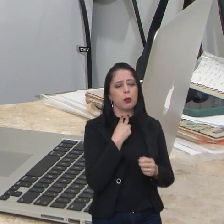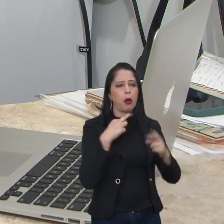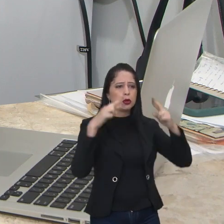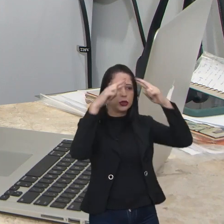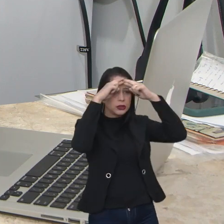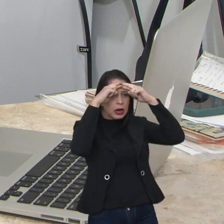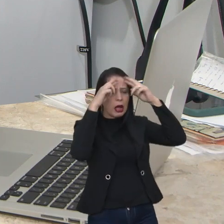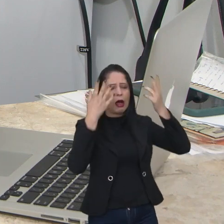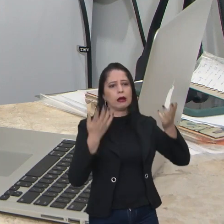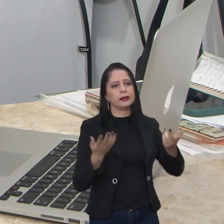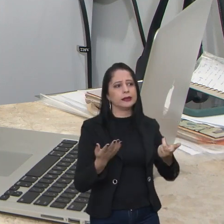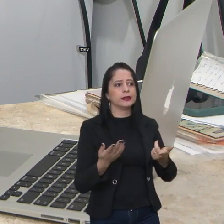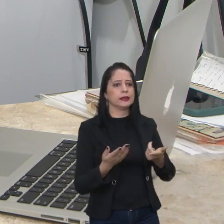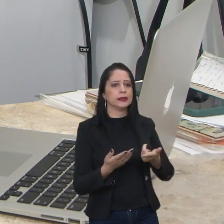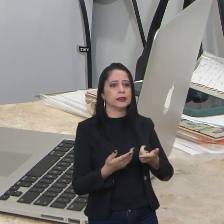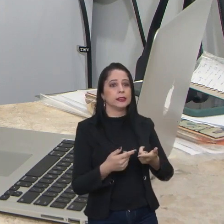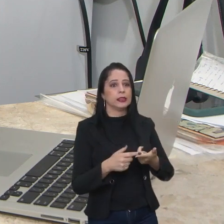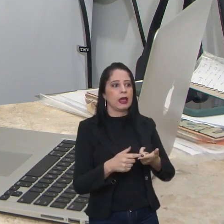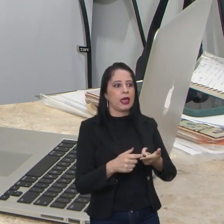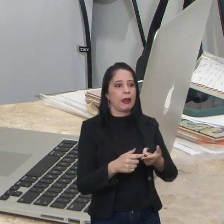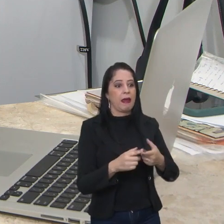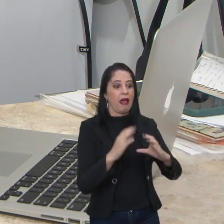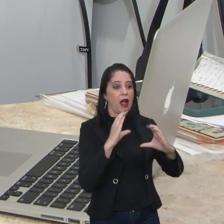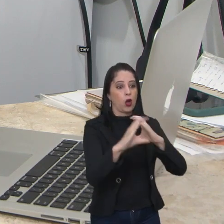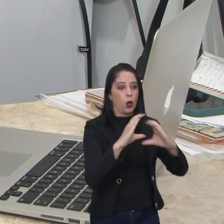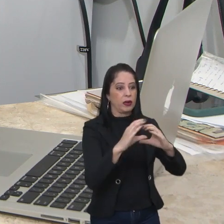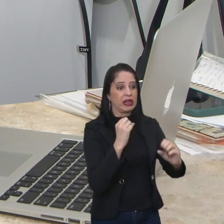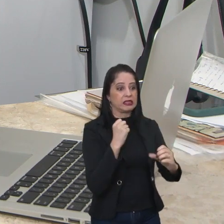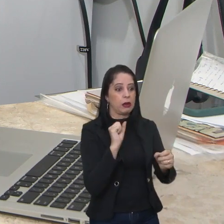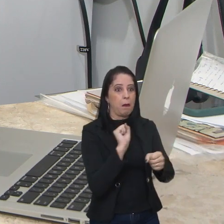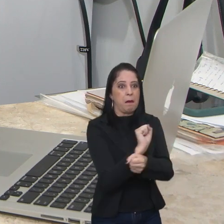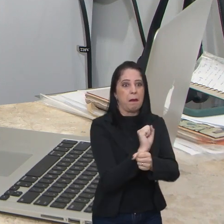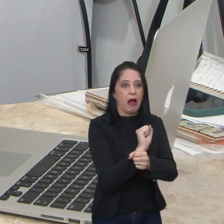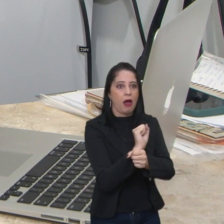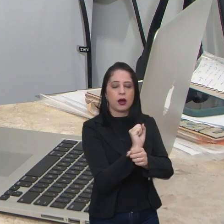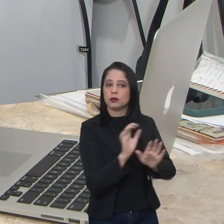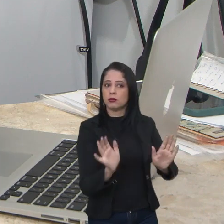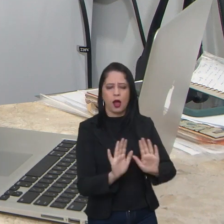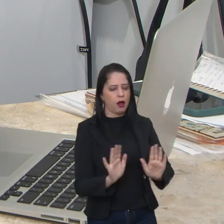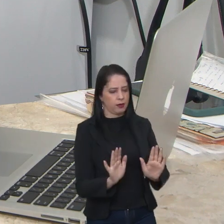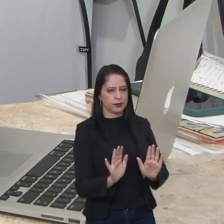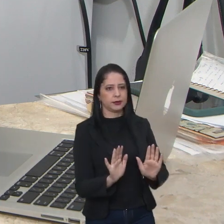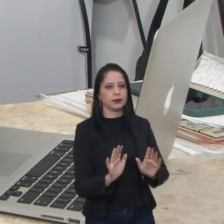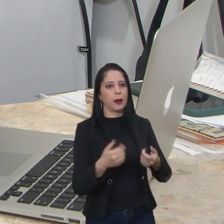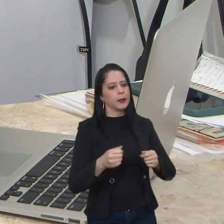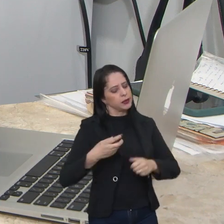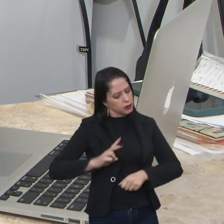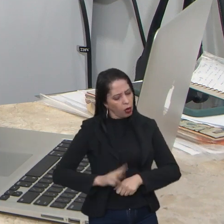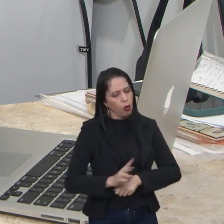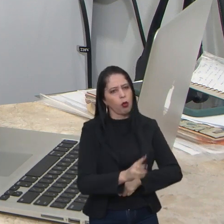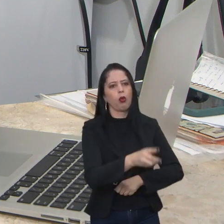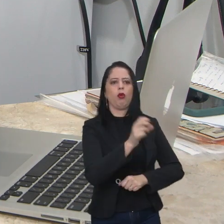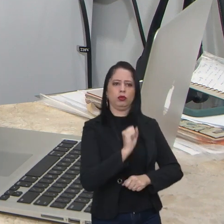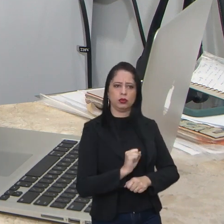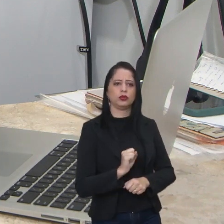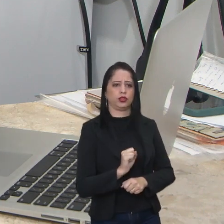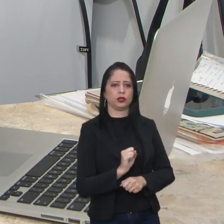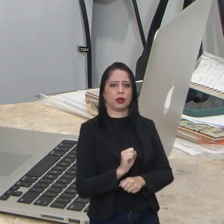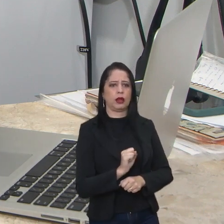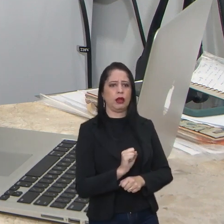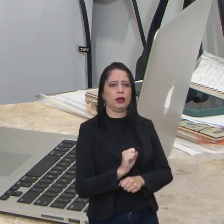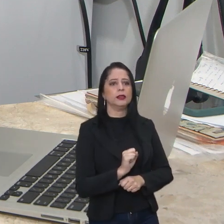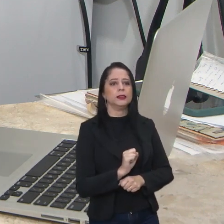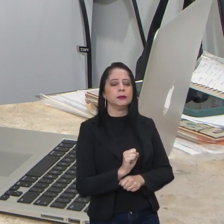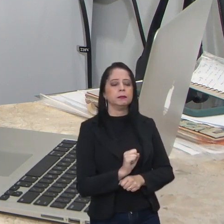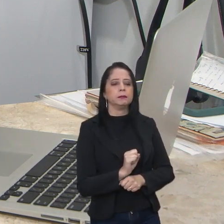desfluências essas repetições que não Evite a comunicação que essa influência seja uma coisa meio do cotidiano dela